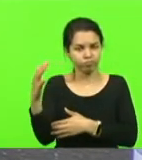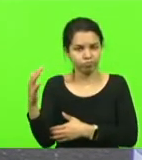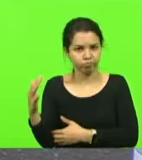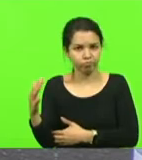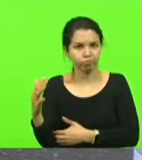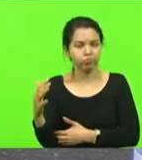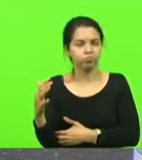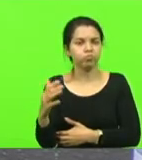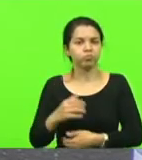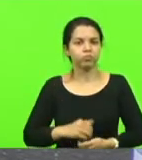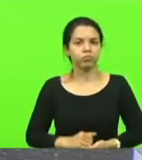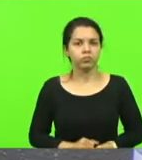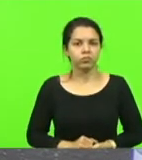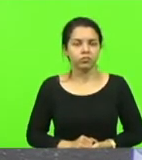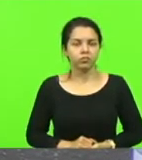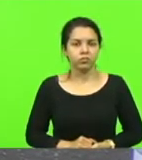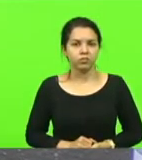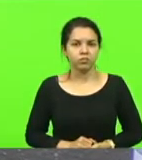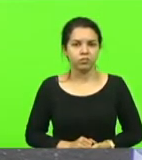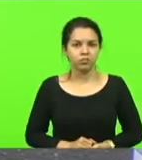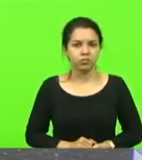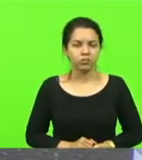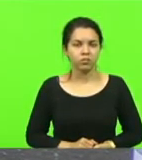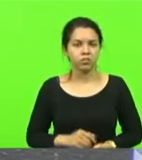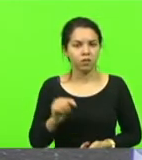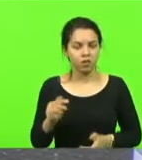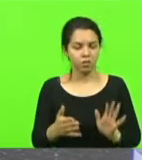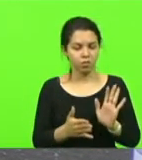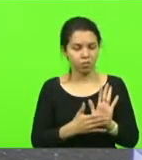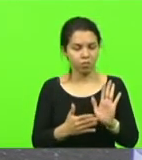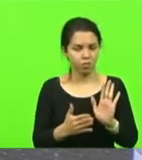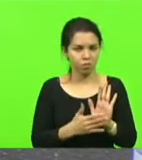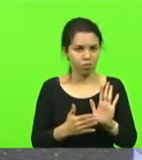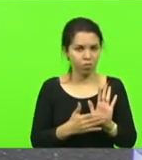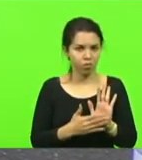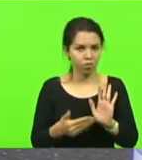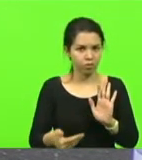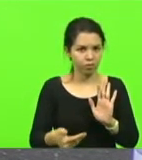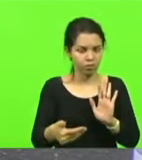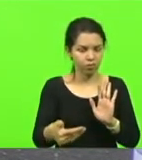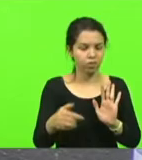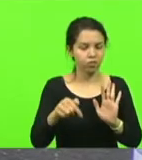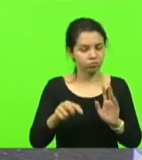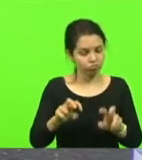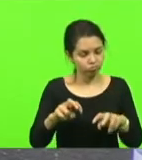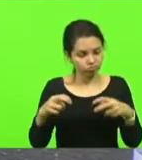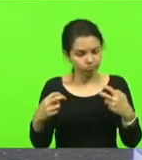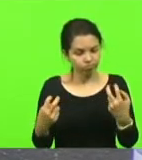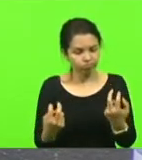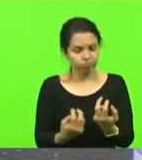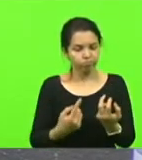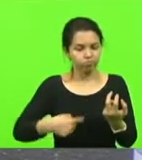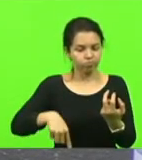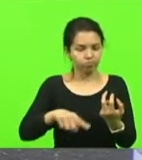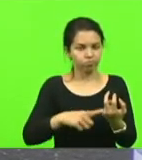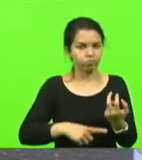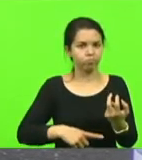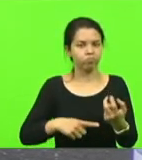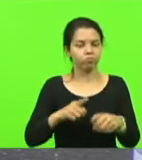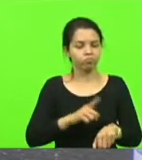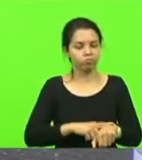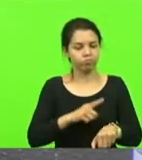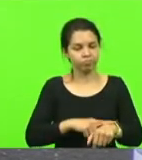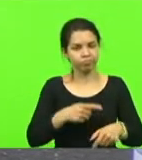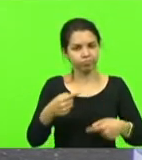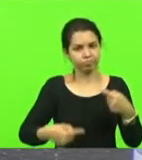isso, a proposta virá, então, a plenário, que terá o devido tempo para o